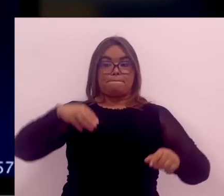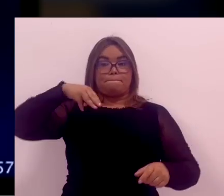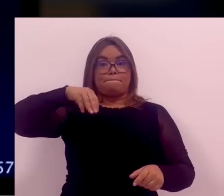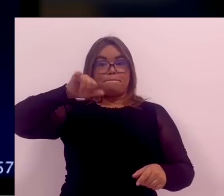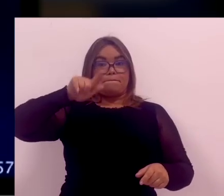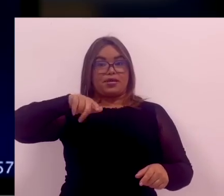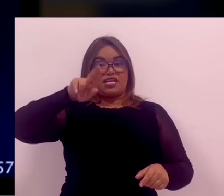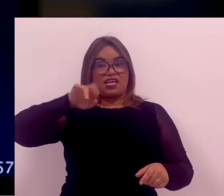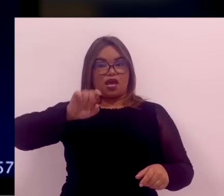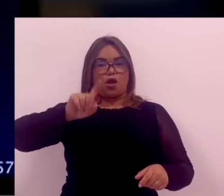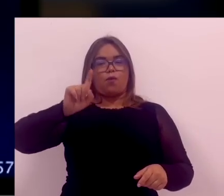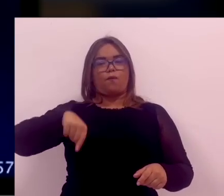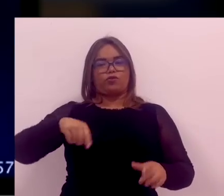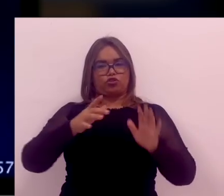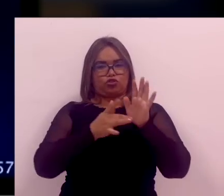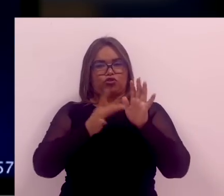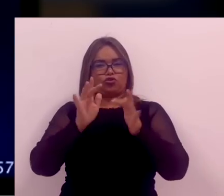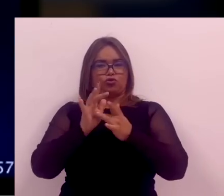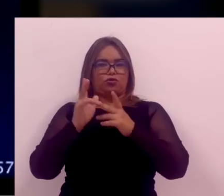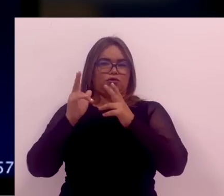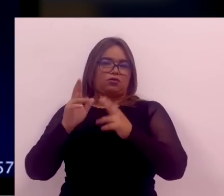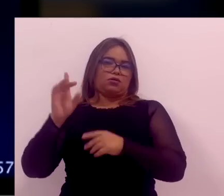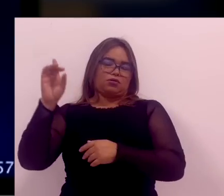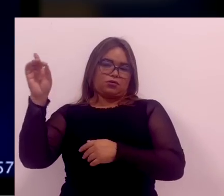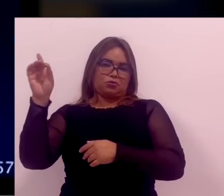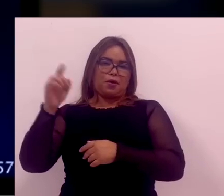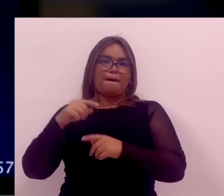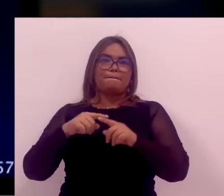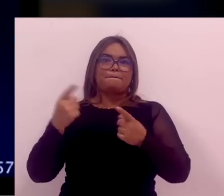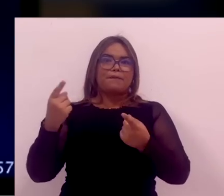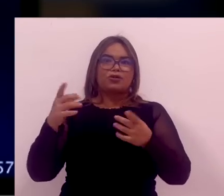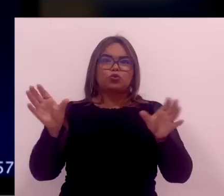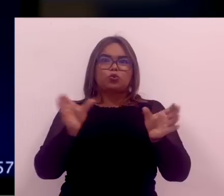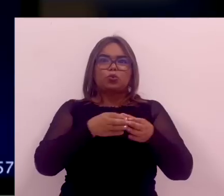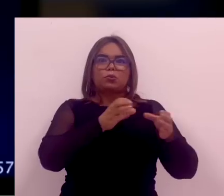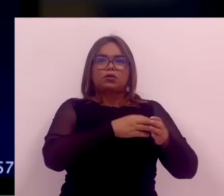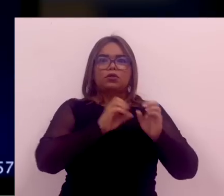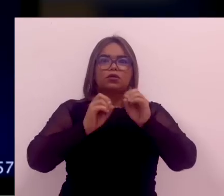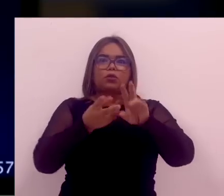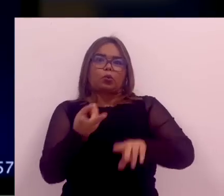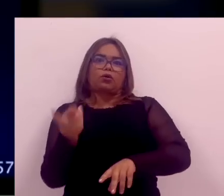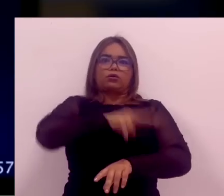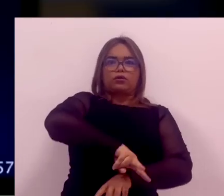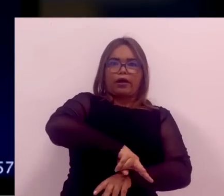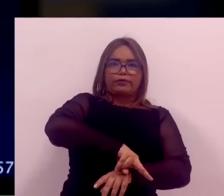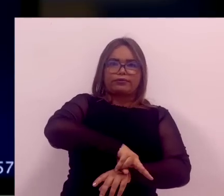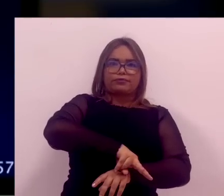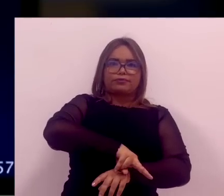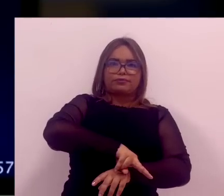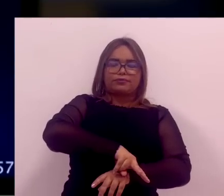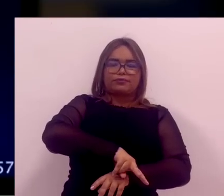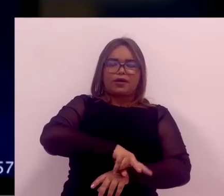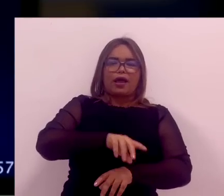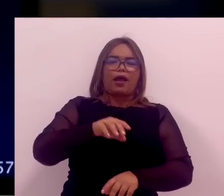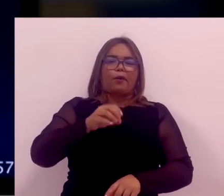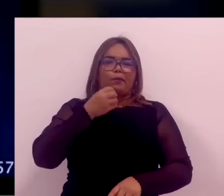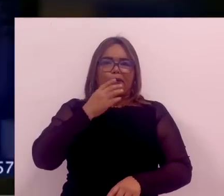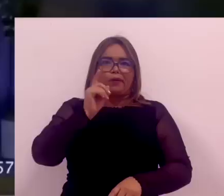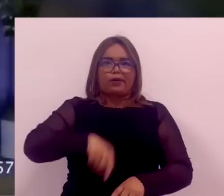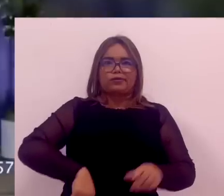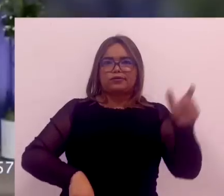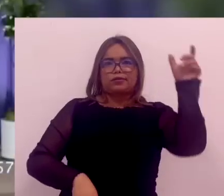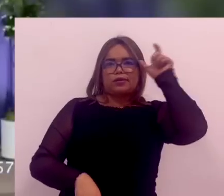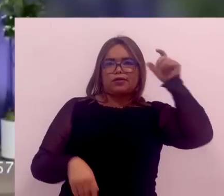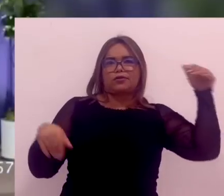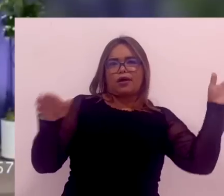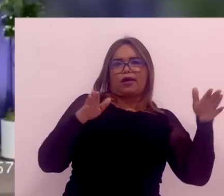Miguel significa aquele que é o que Deus é Satanás e seus anjos.